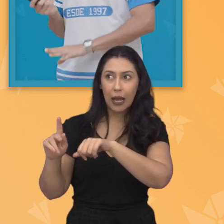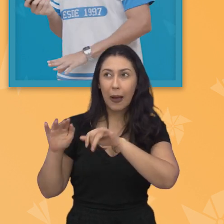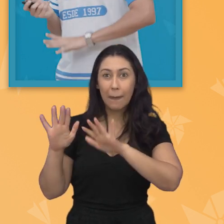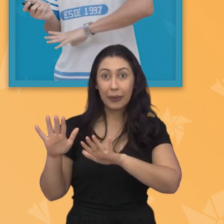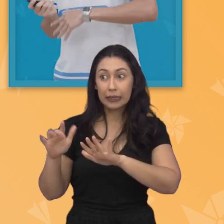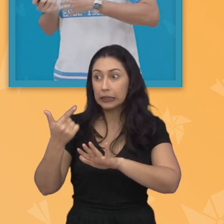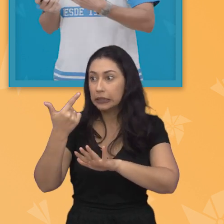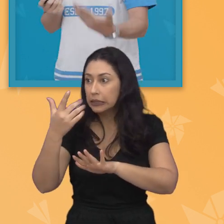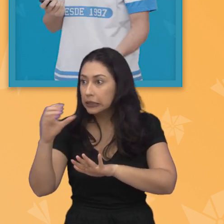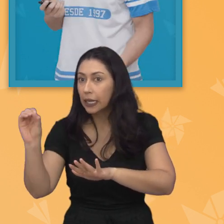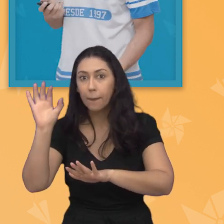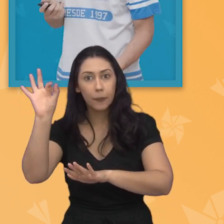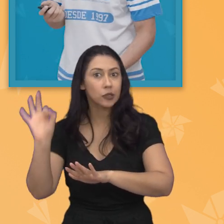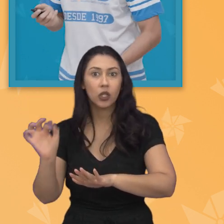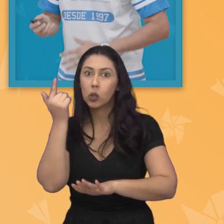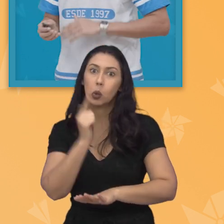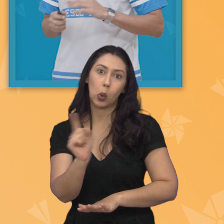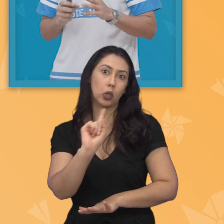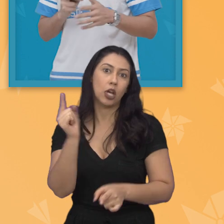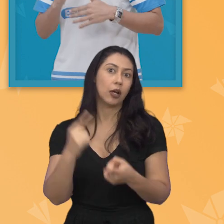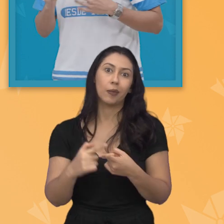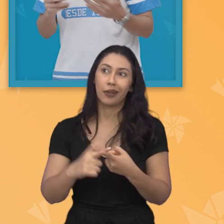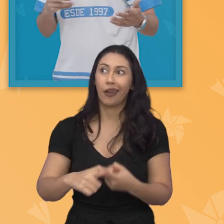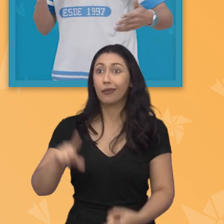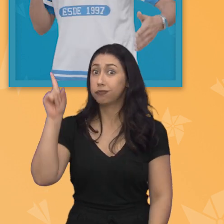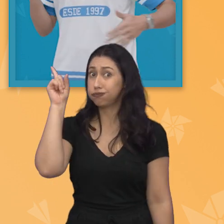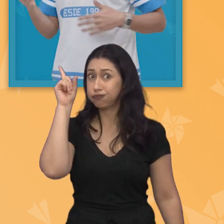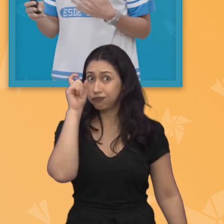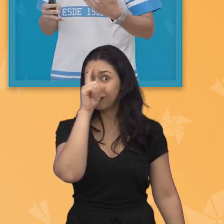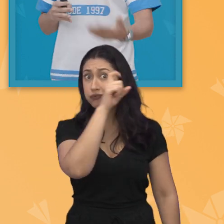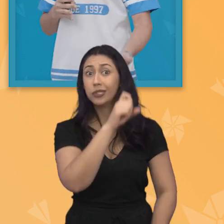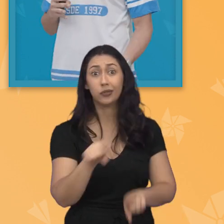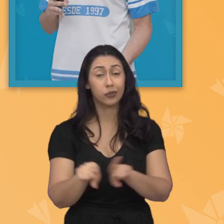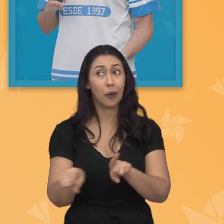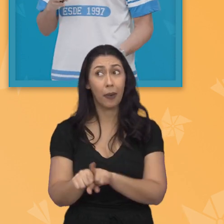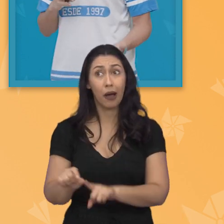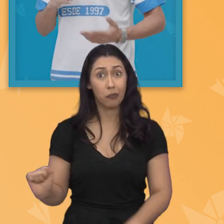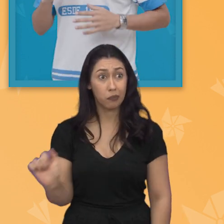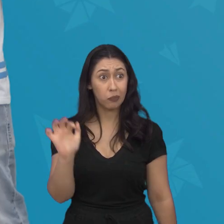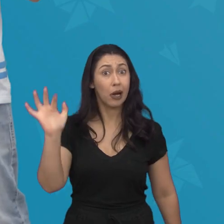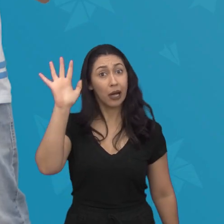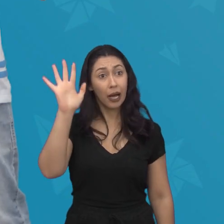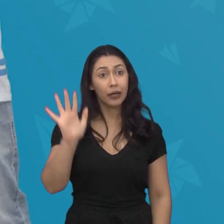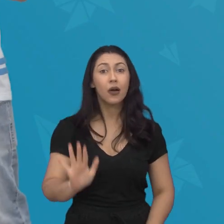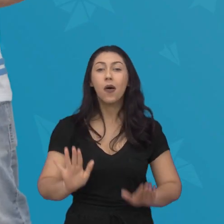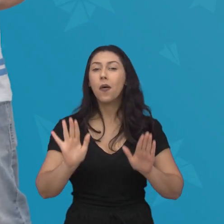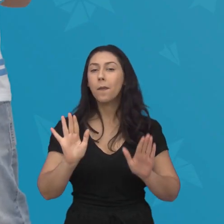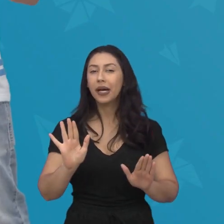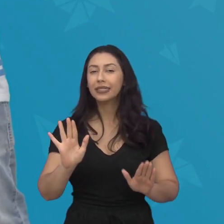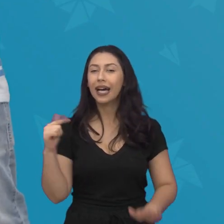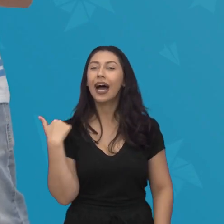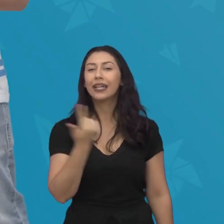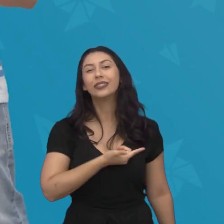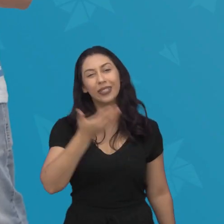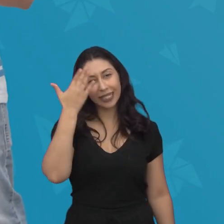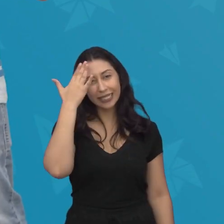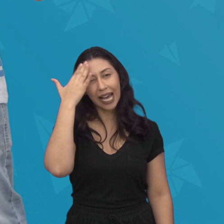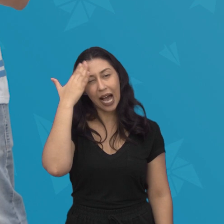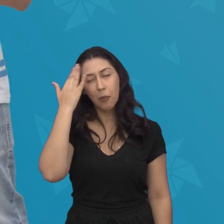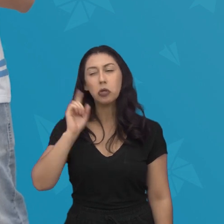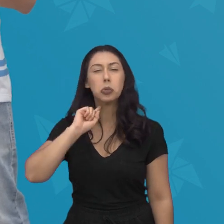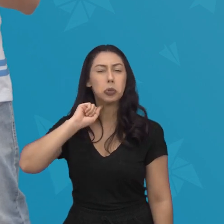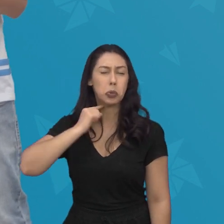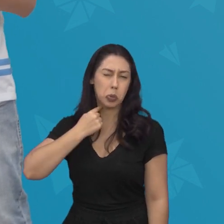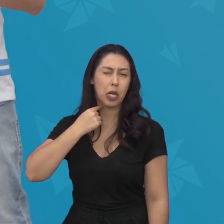difícil, muito caro e às vezes não vale a pena. Ainda mais quando a gente já se sabe que existem certas impurezas ali, a gente sabendo exatamente quais são essas impurezas,